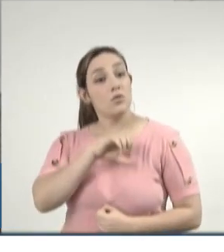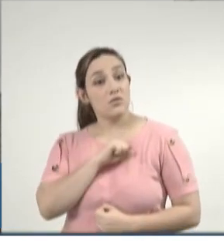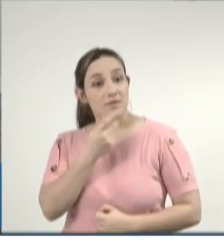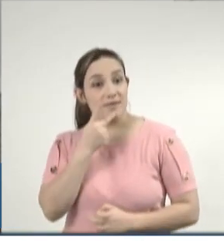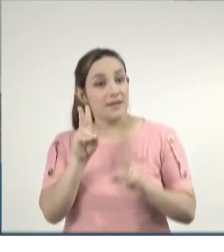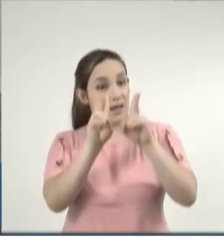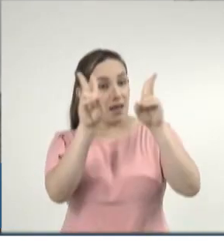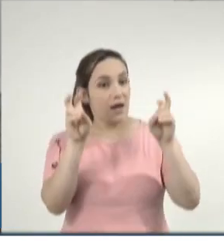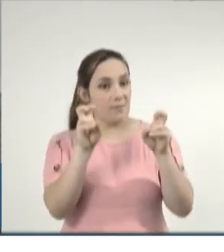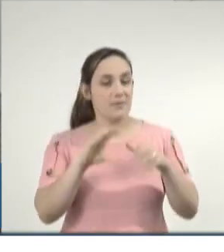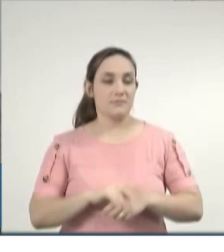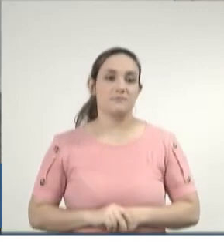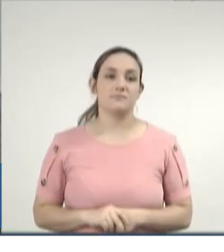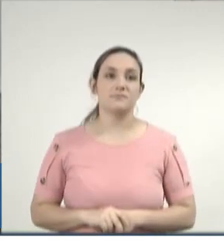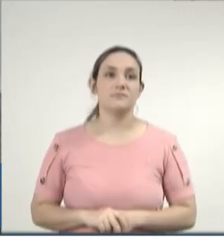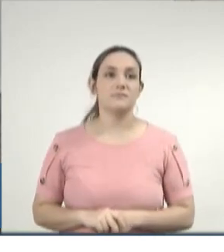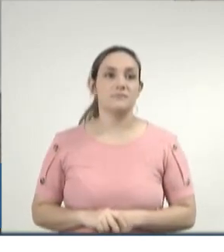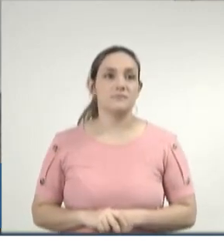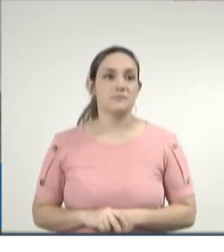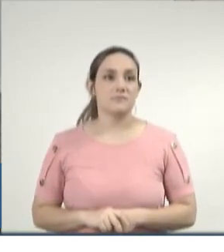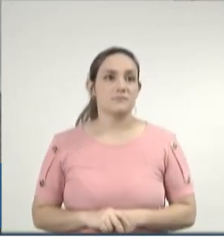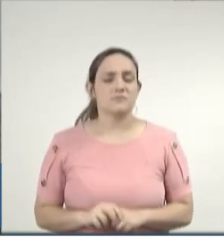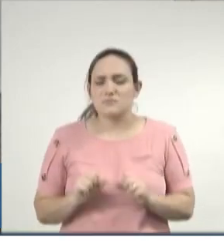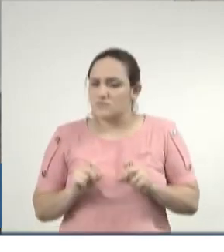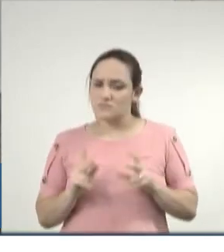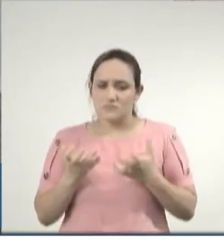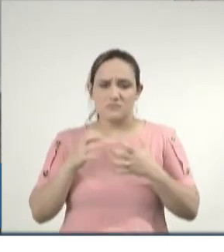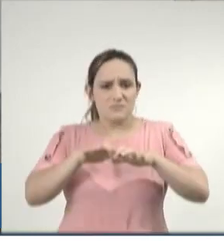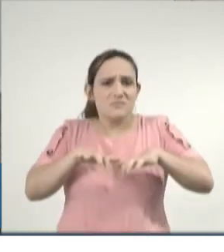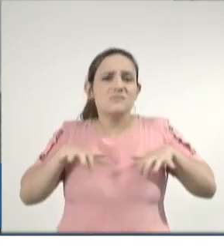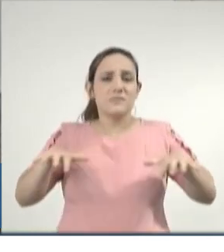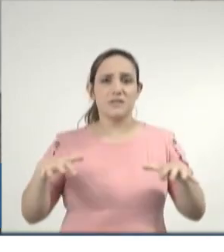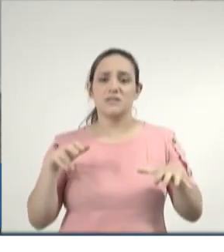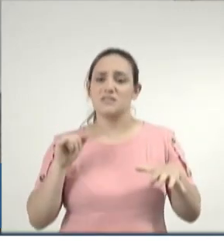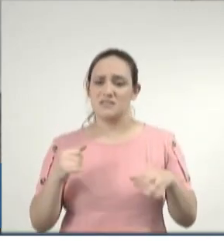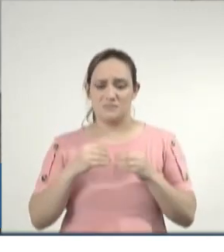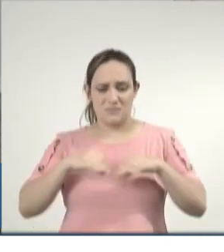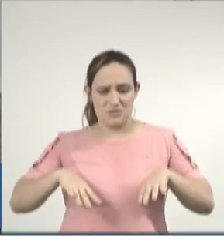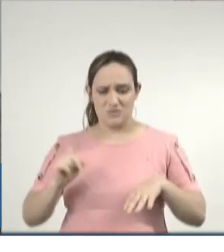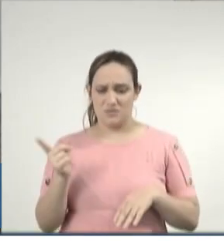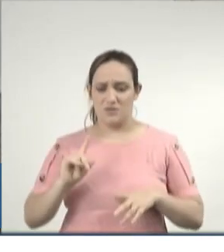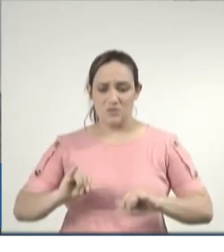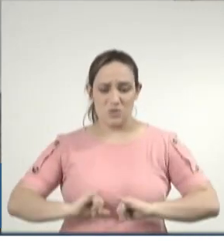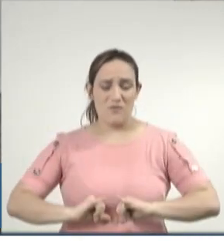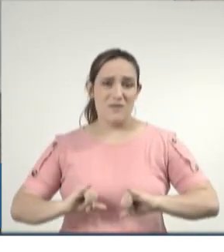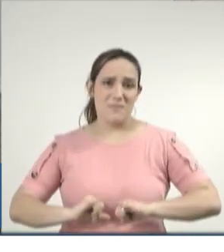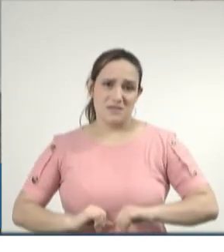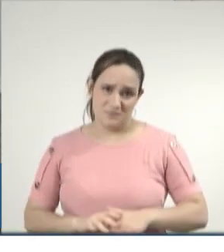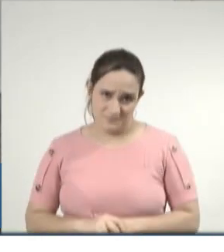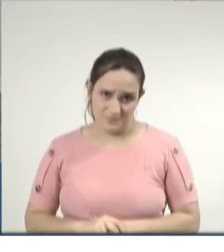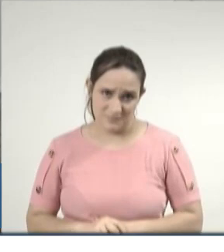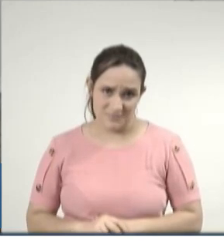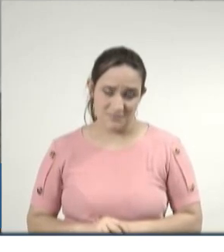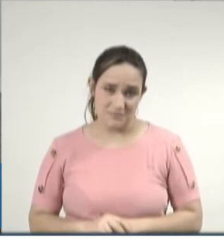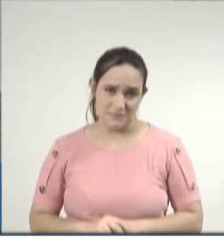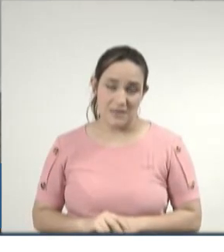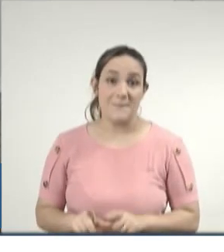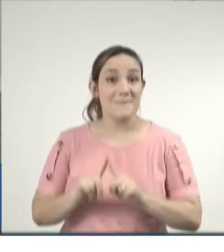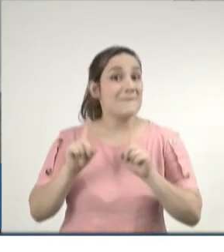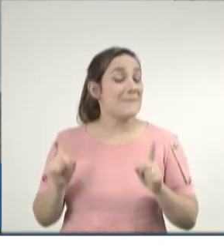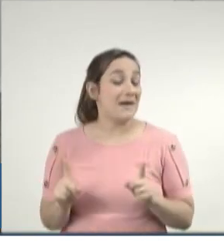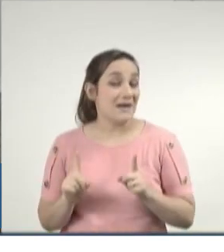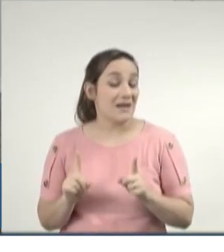parte que essa divisão, tudo bem com ela, se ela não nos causasse sofrimento. Porque a partir do momento